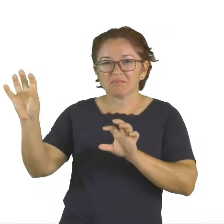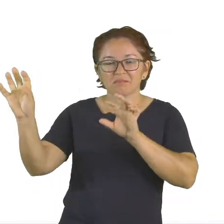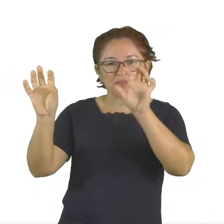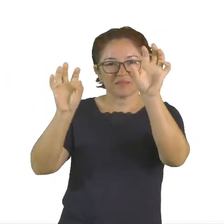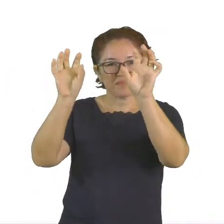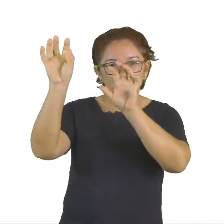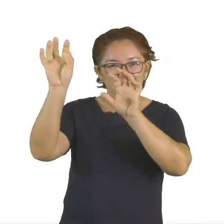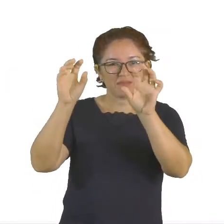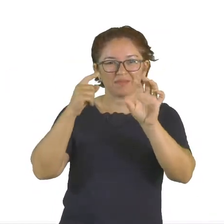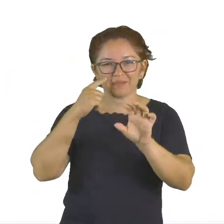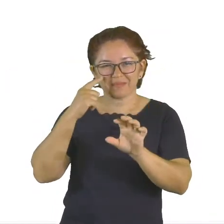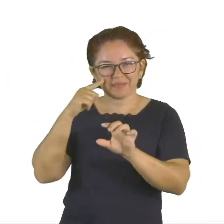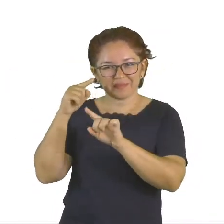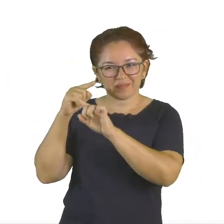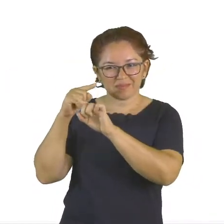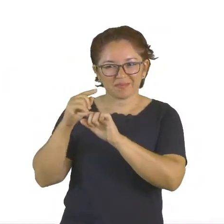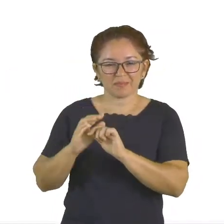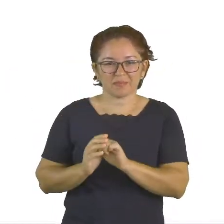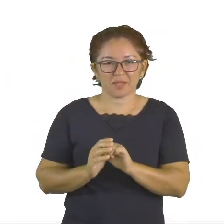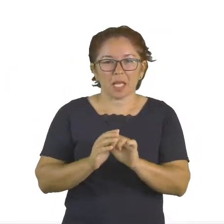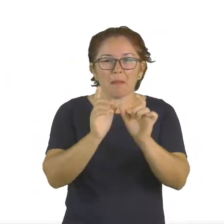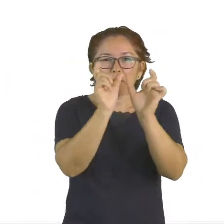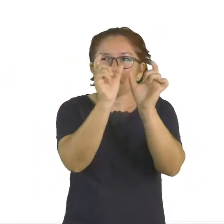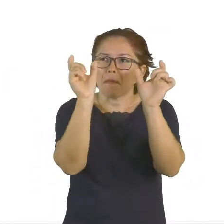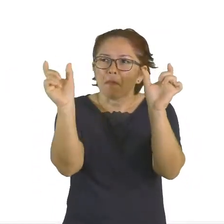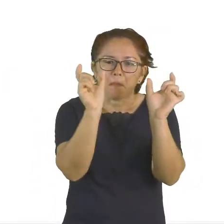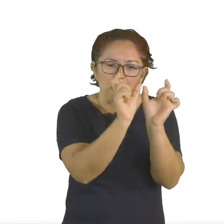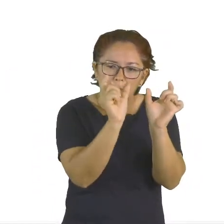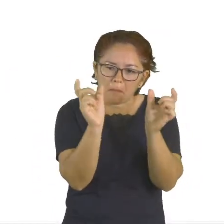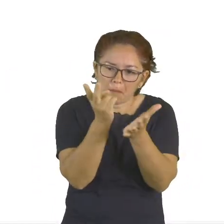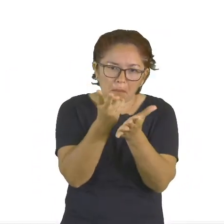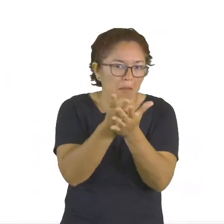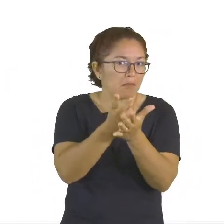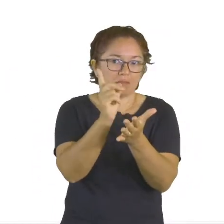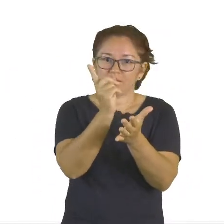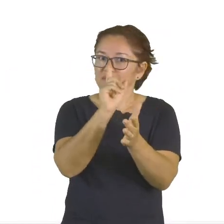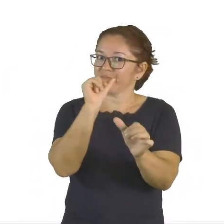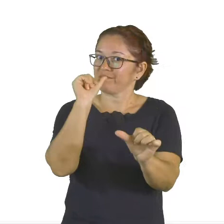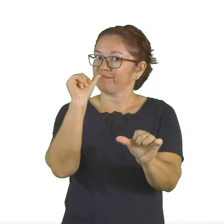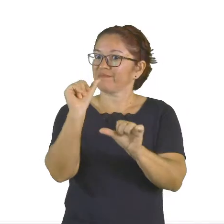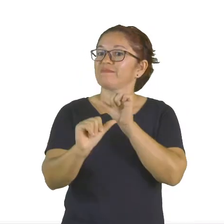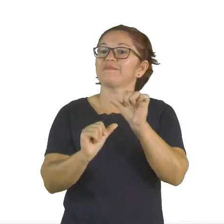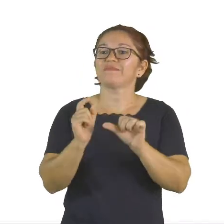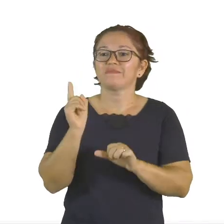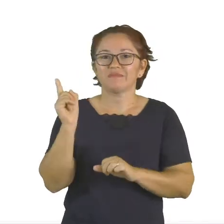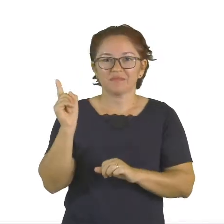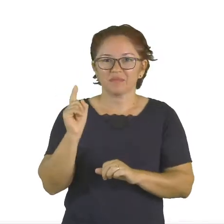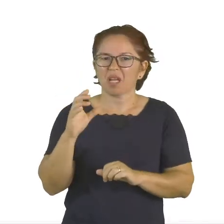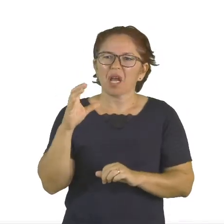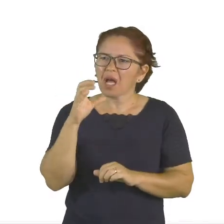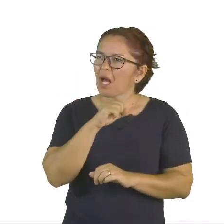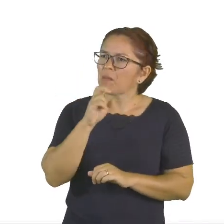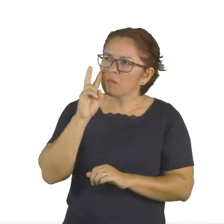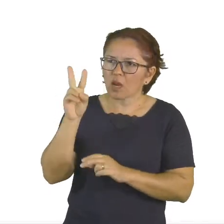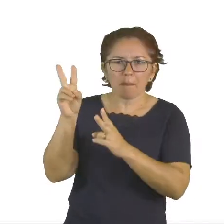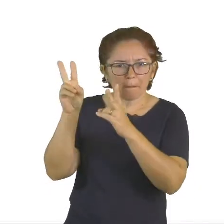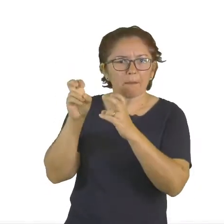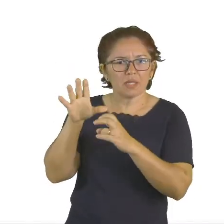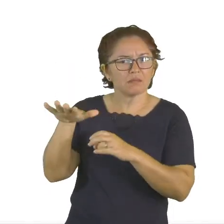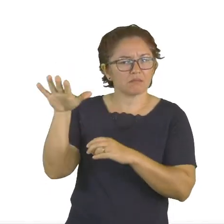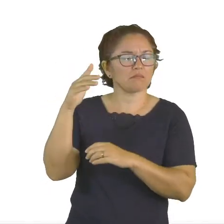vê a disposição das palavras de forma diferente. Isso a gente fazendo uma pré-leitura, observando,